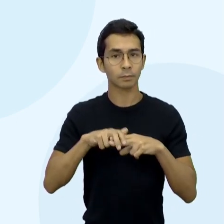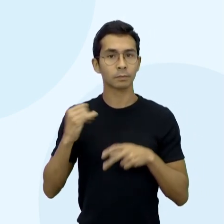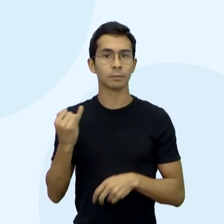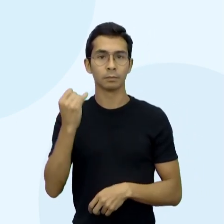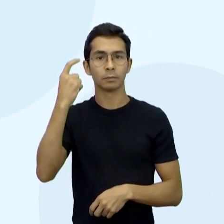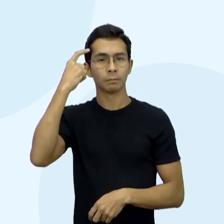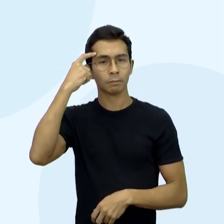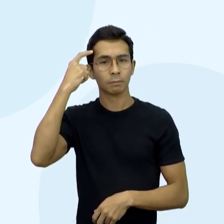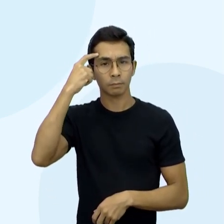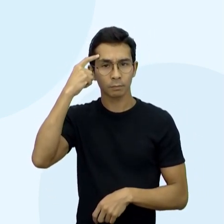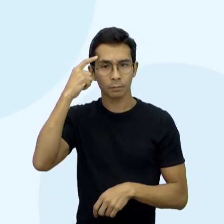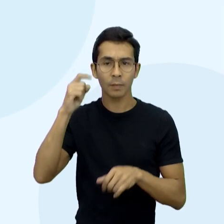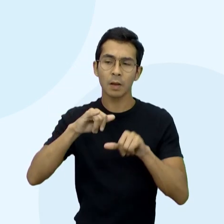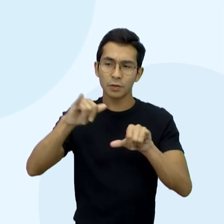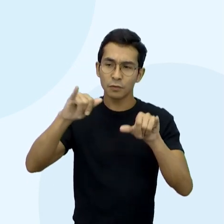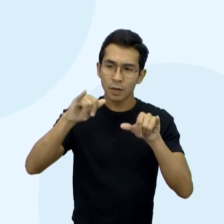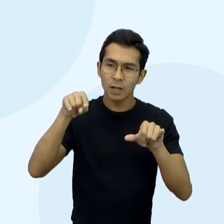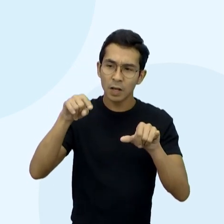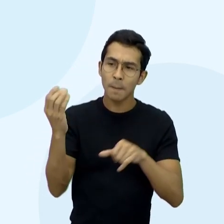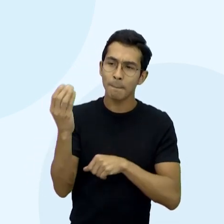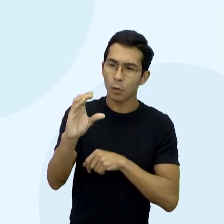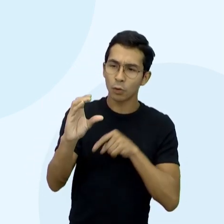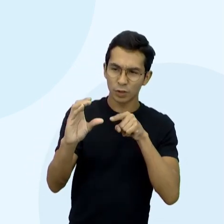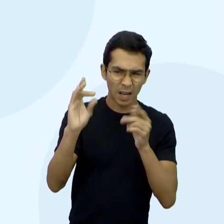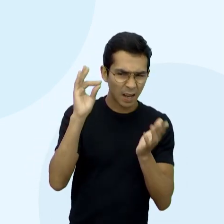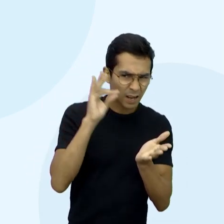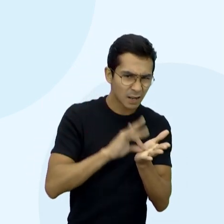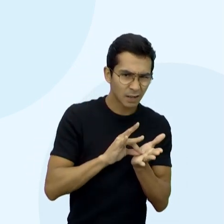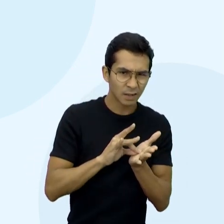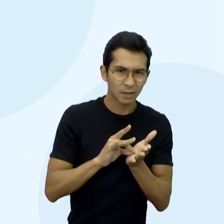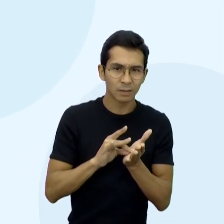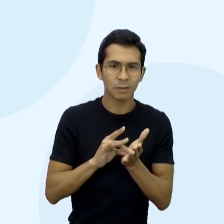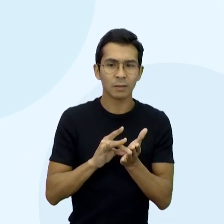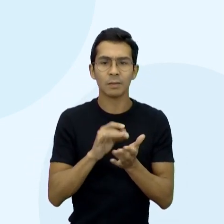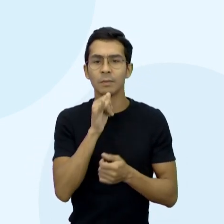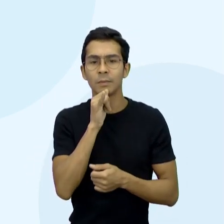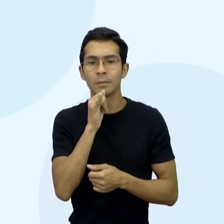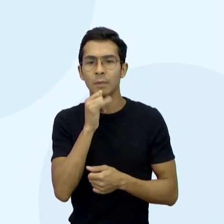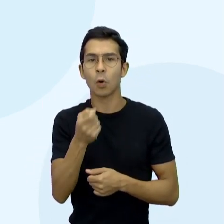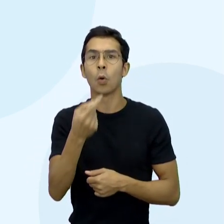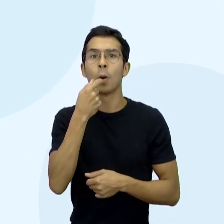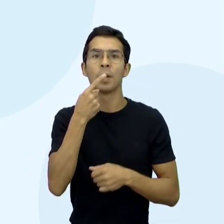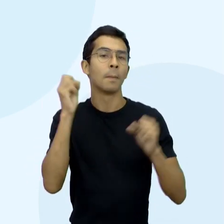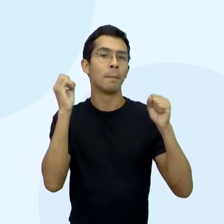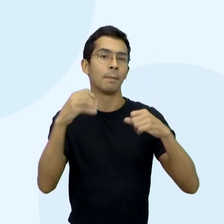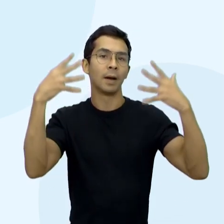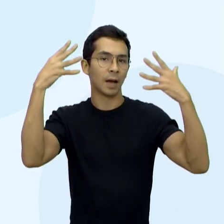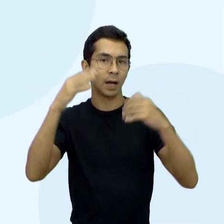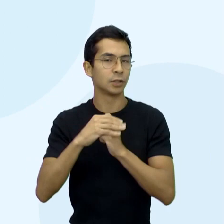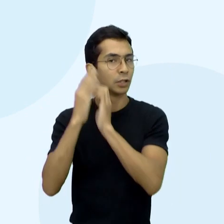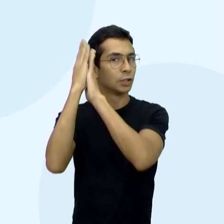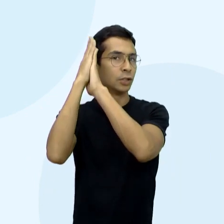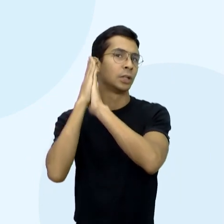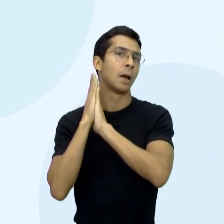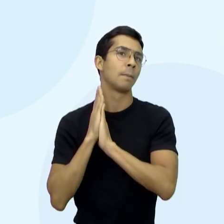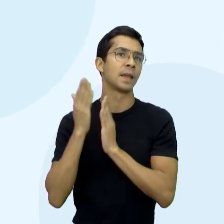a publicação condiz com a realidade? Comprimidos milagrosos, chapinhas que tratam o cabelo, shakes